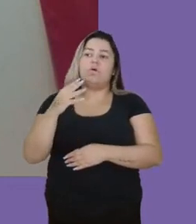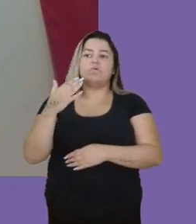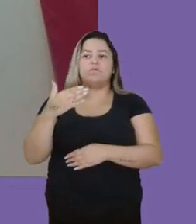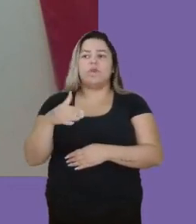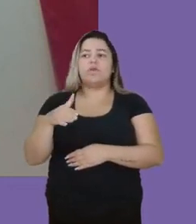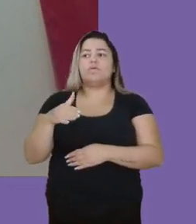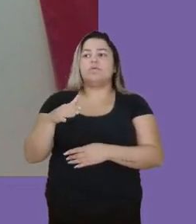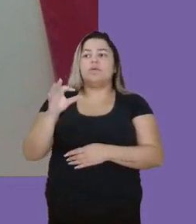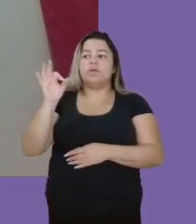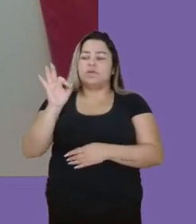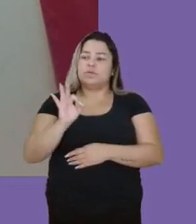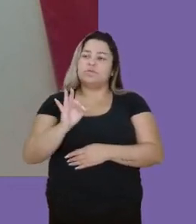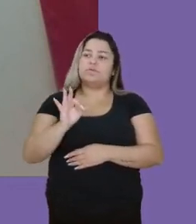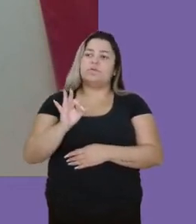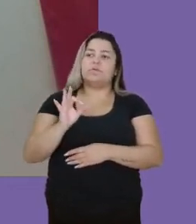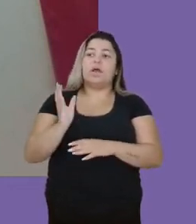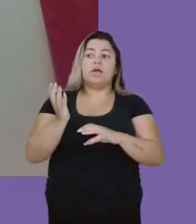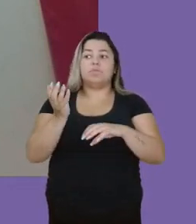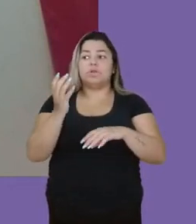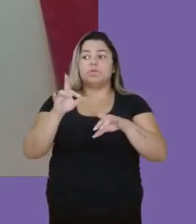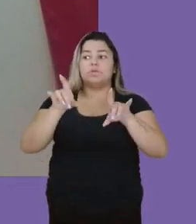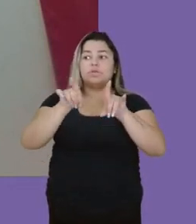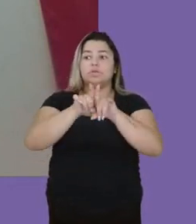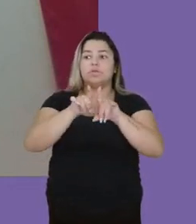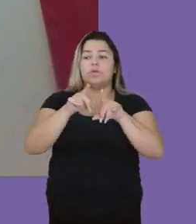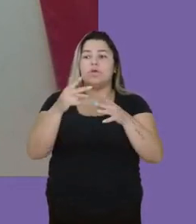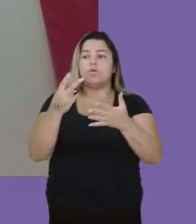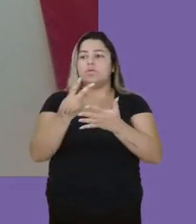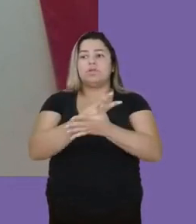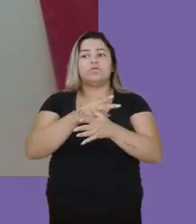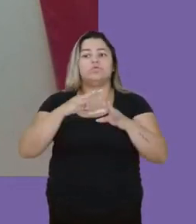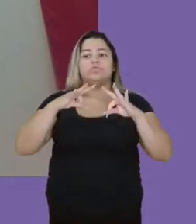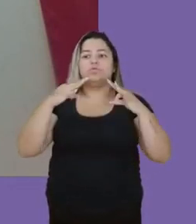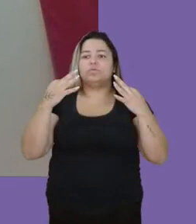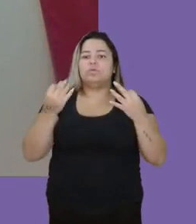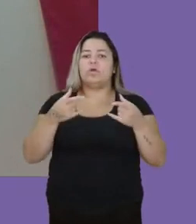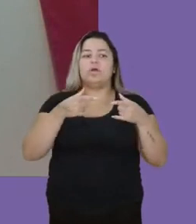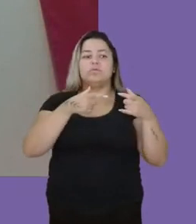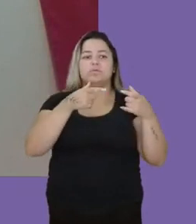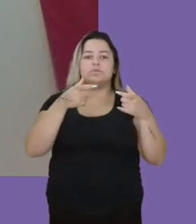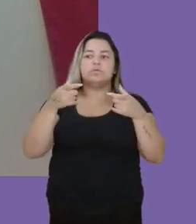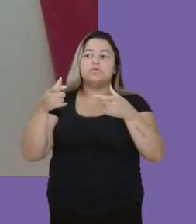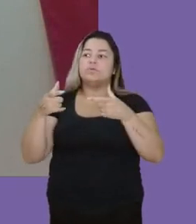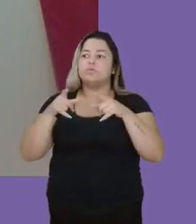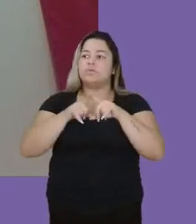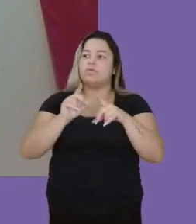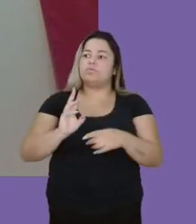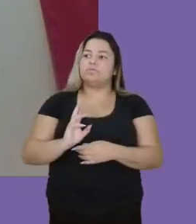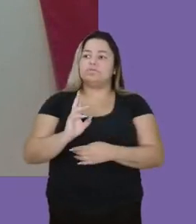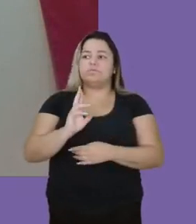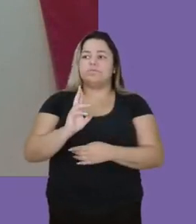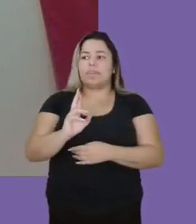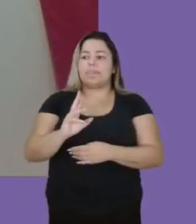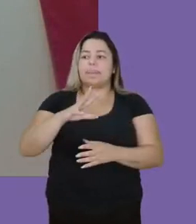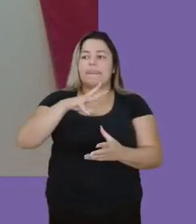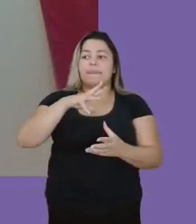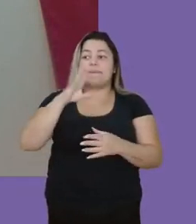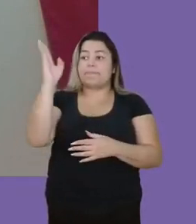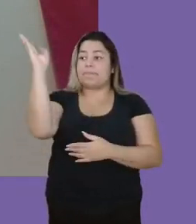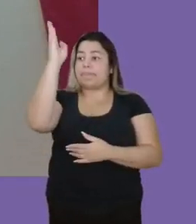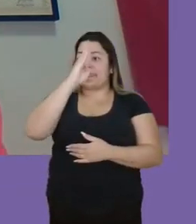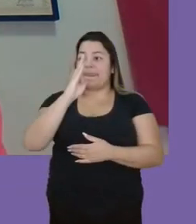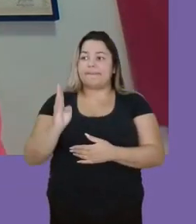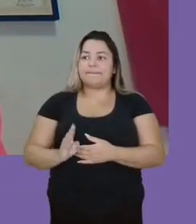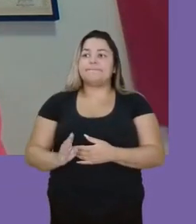2,5% da Câmara Federal. Isso se replica em todos os demais espaços de representatividade no Brasil. A gente